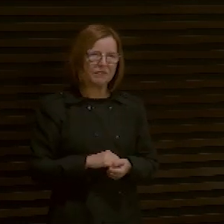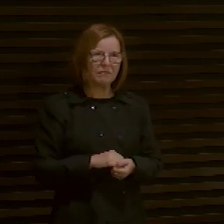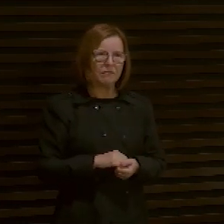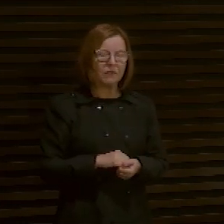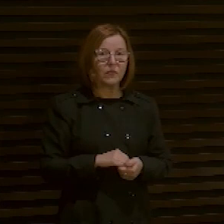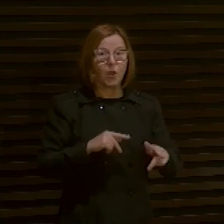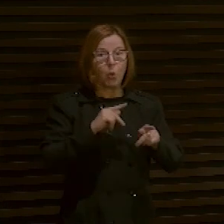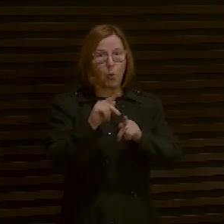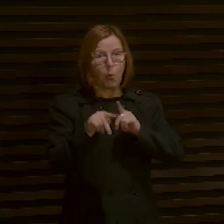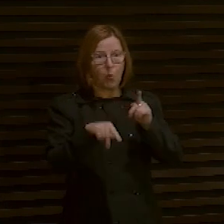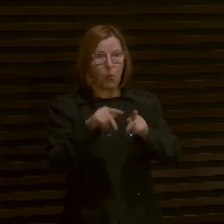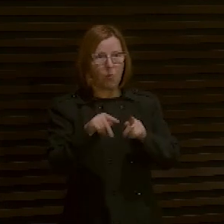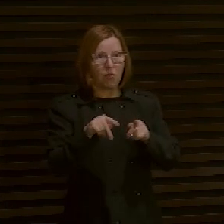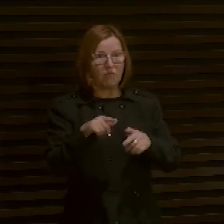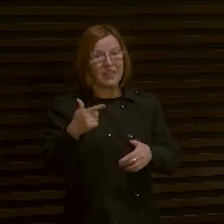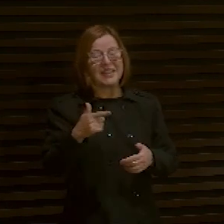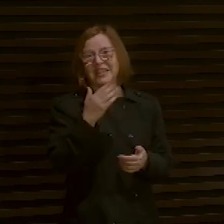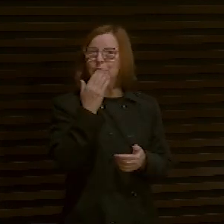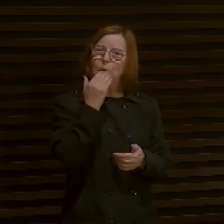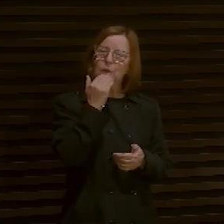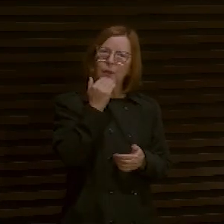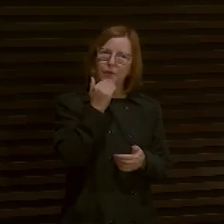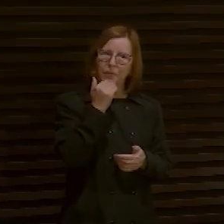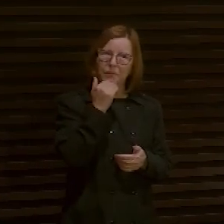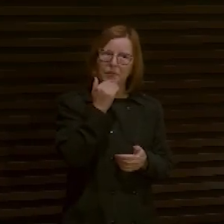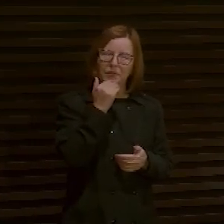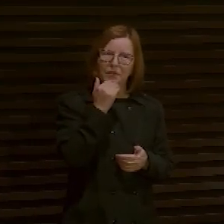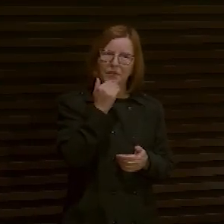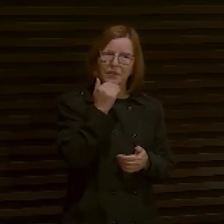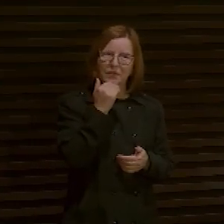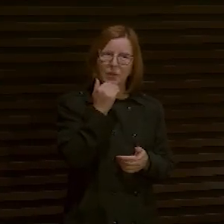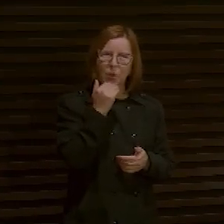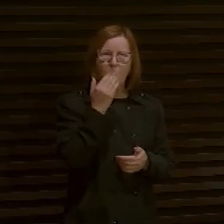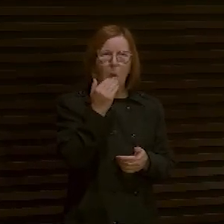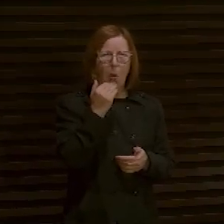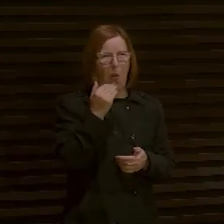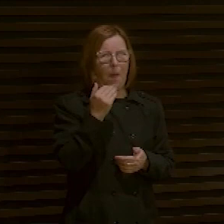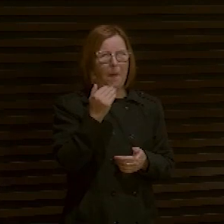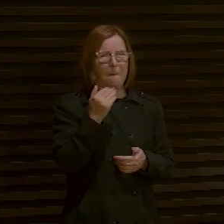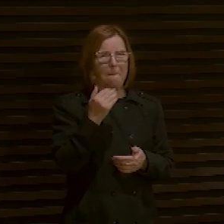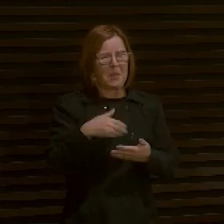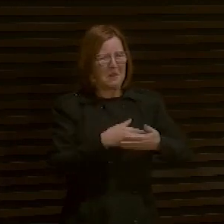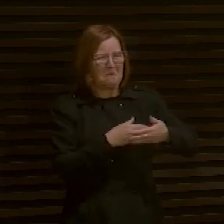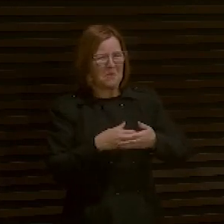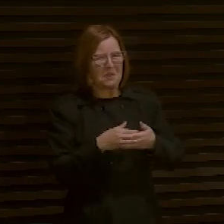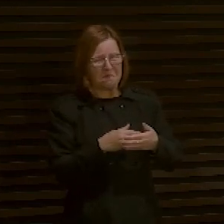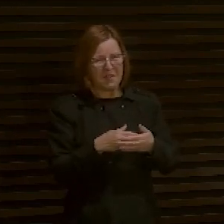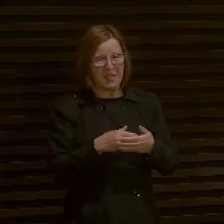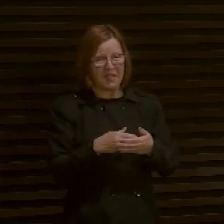O povo lá sem comida, com canibalismo, desesperado, e Deus já